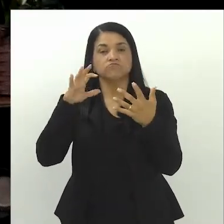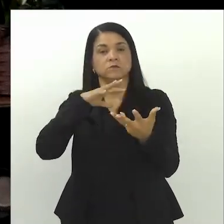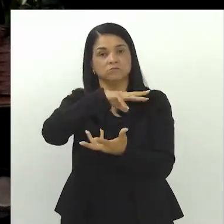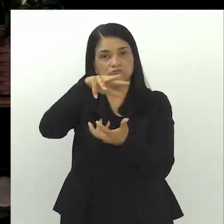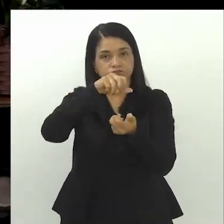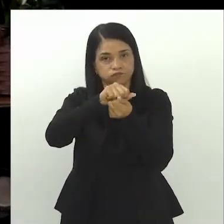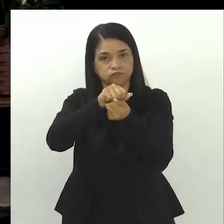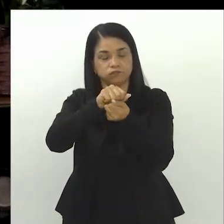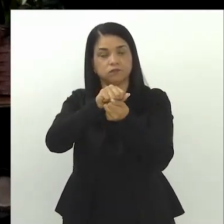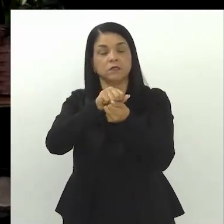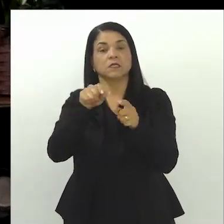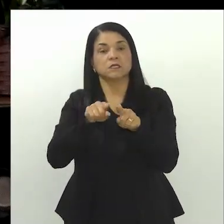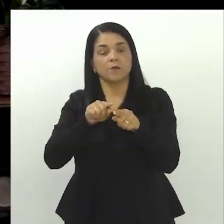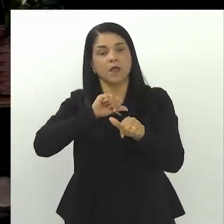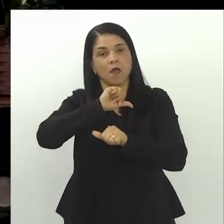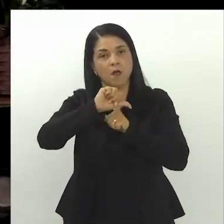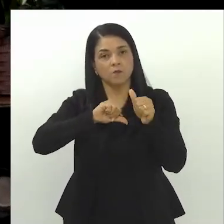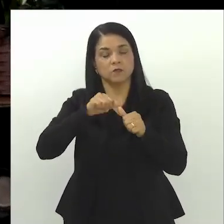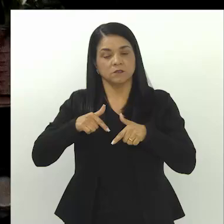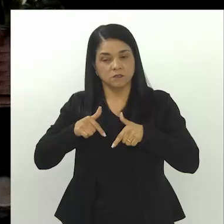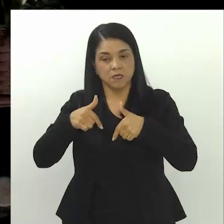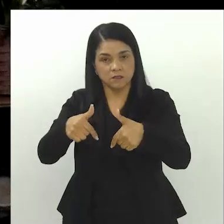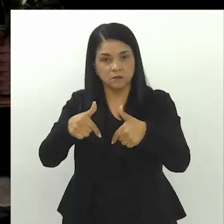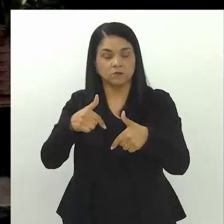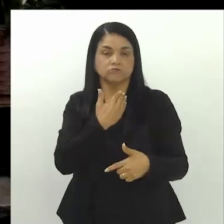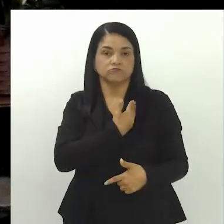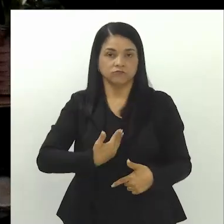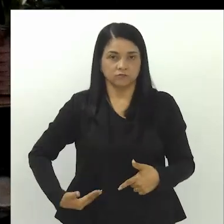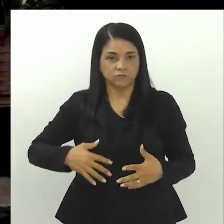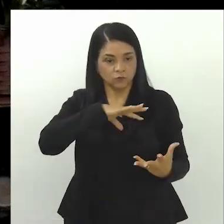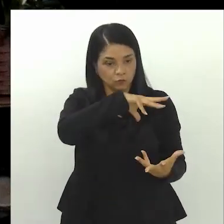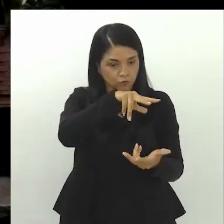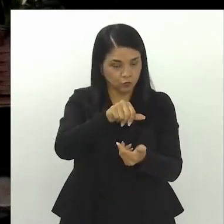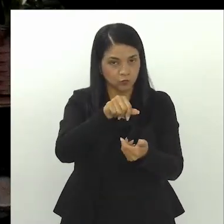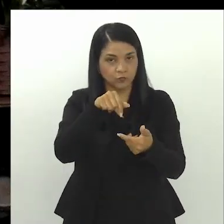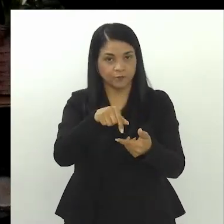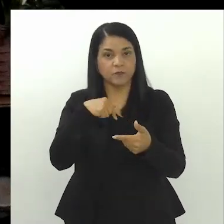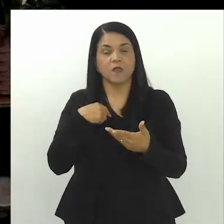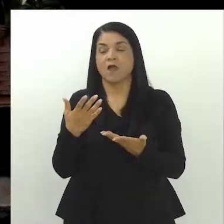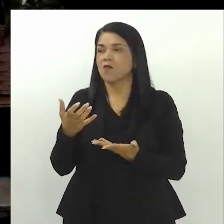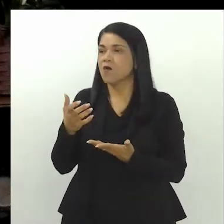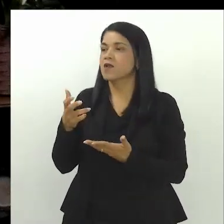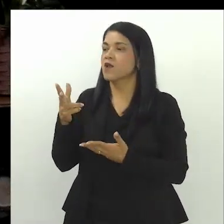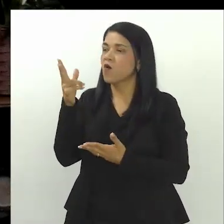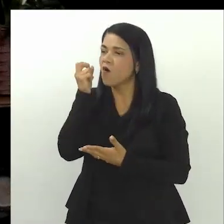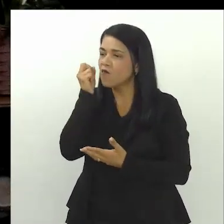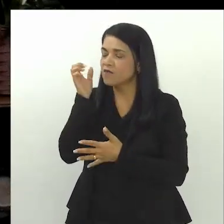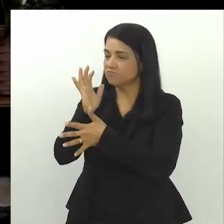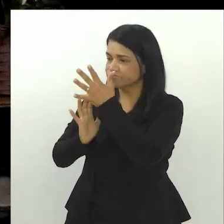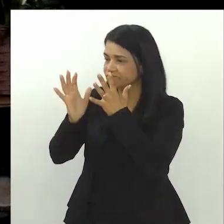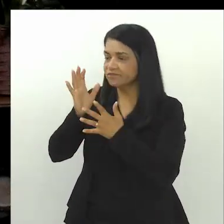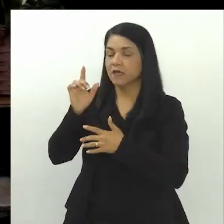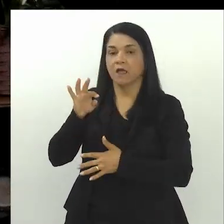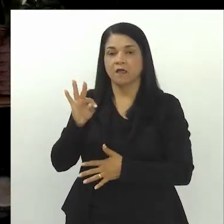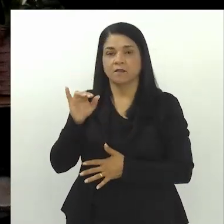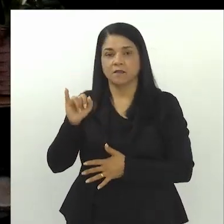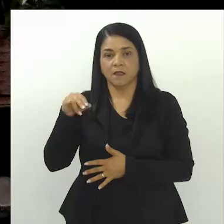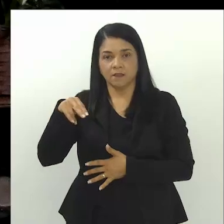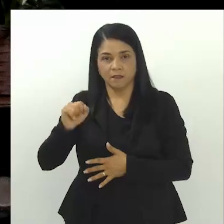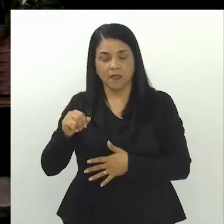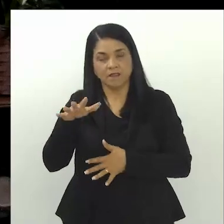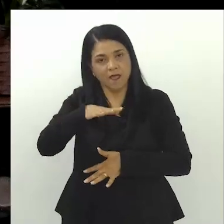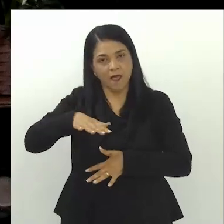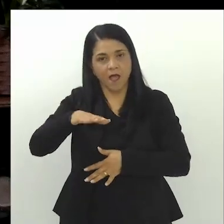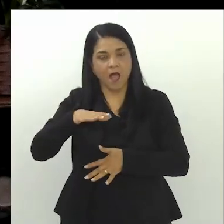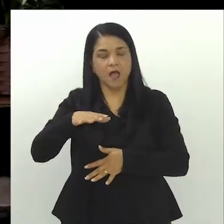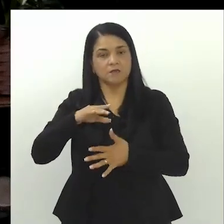e transição justa e reforma da governança global. Eu queria ouvir a Tainá agora, que é uma militante na área dos